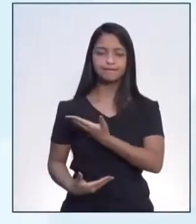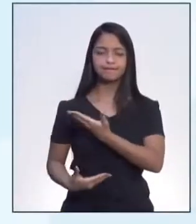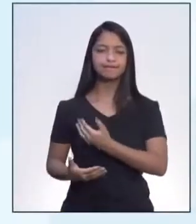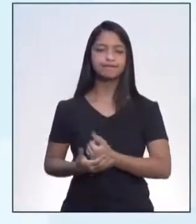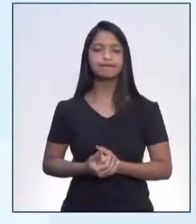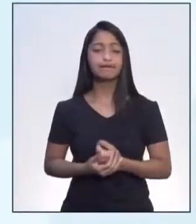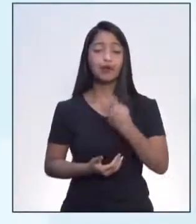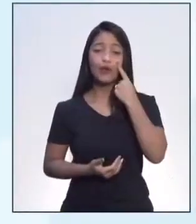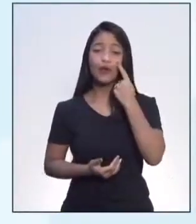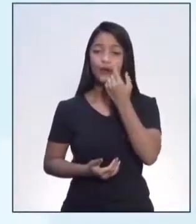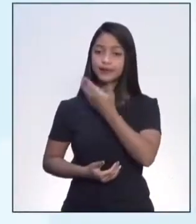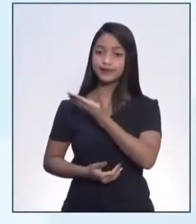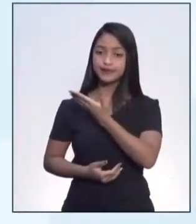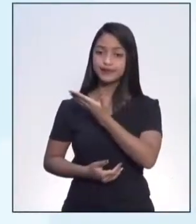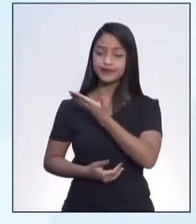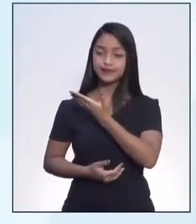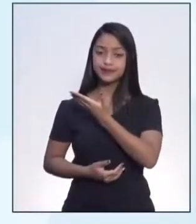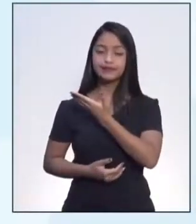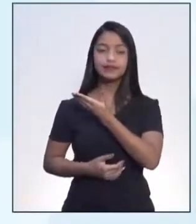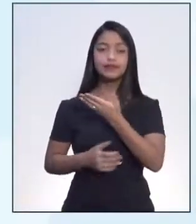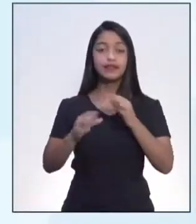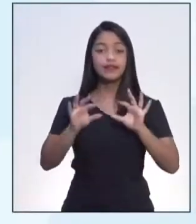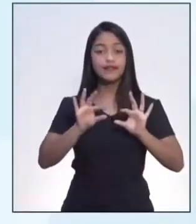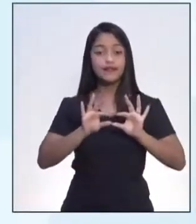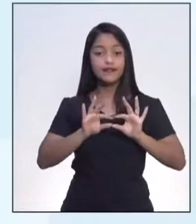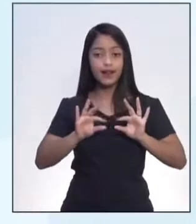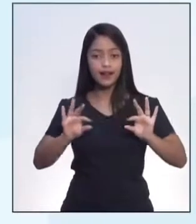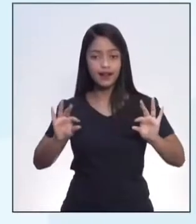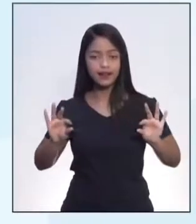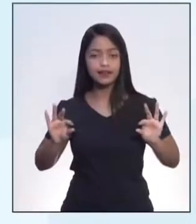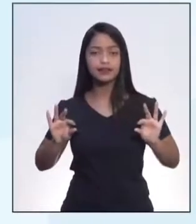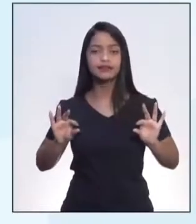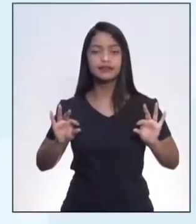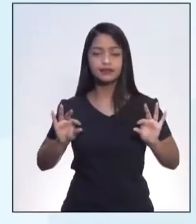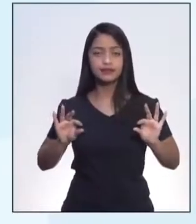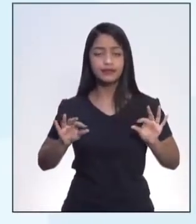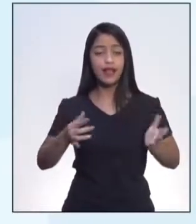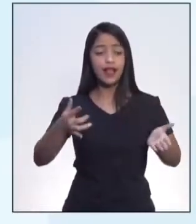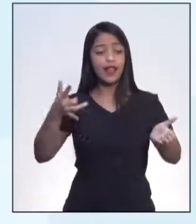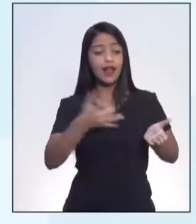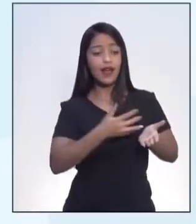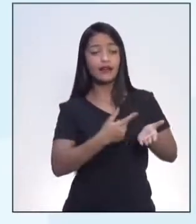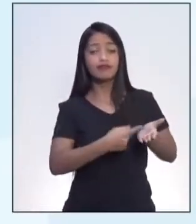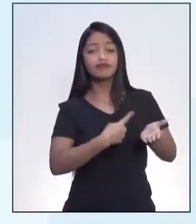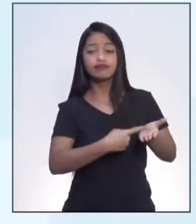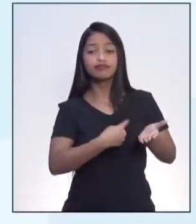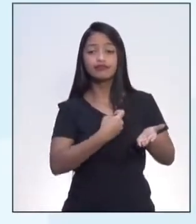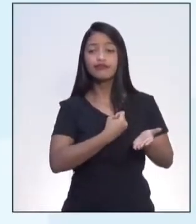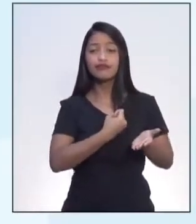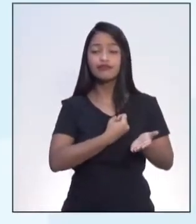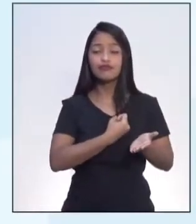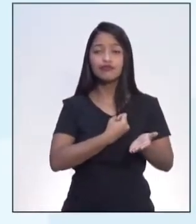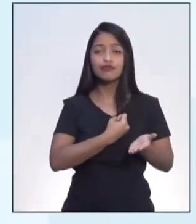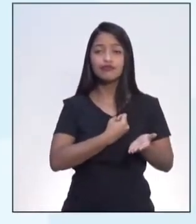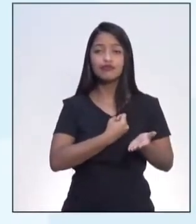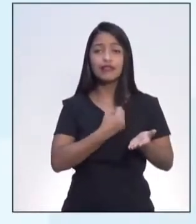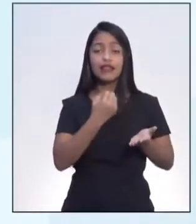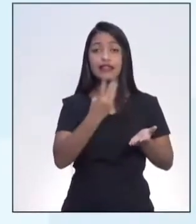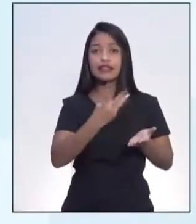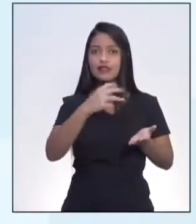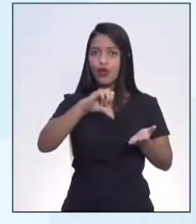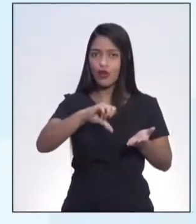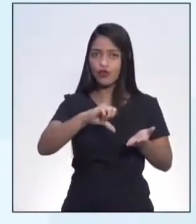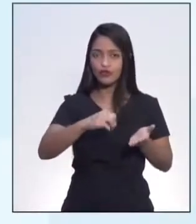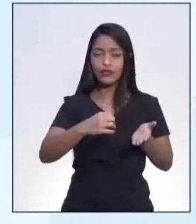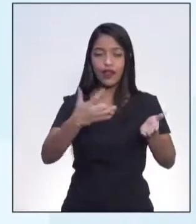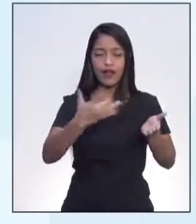Olha lá, gente. Tem uma frasezinha ali que está lá na página 39 do caderno do aluno. Se você quiser, eu tirei um